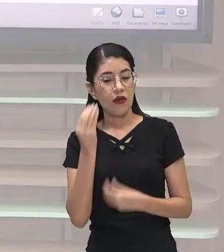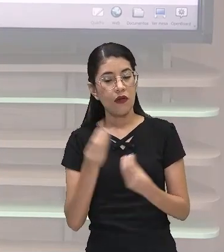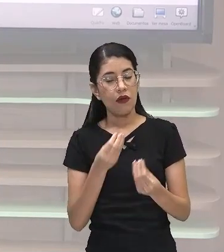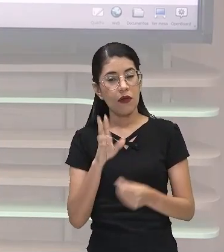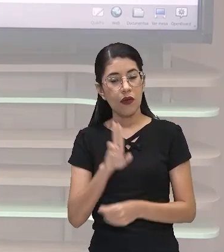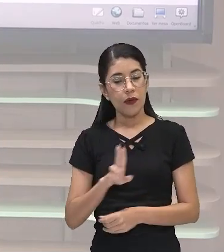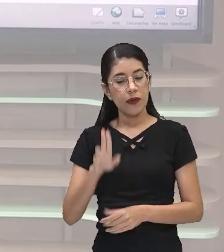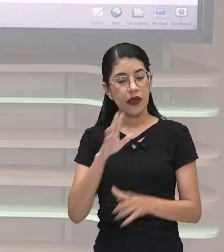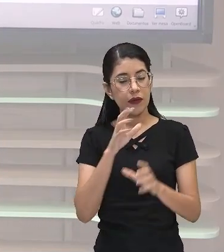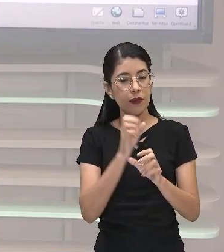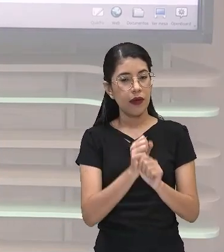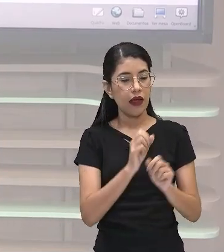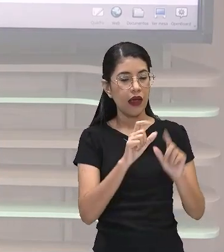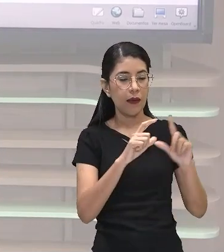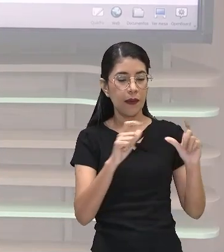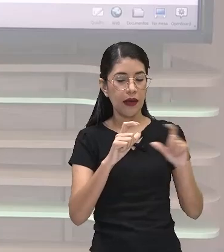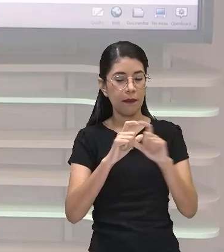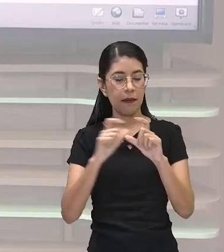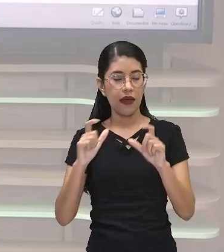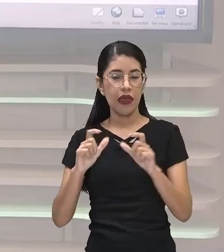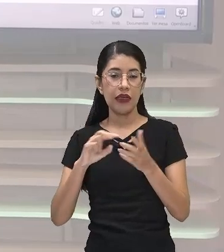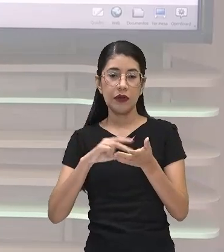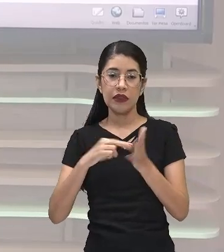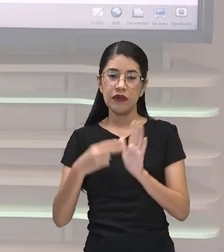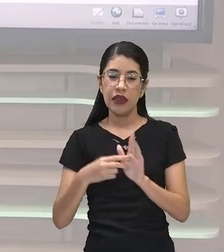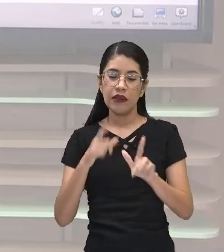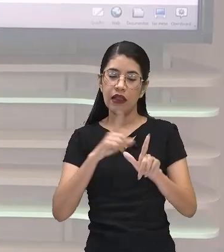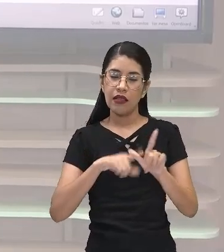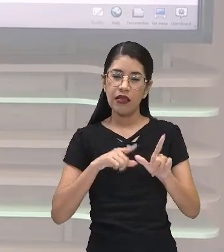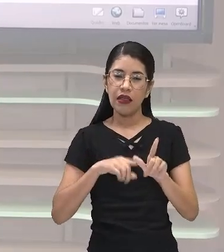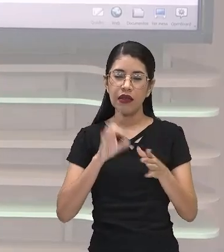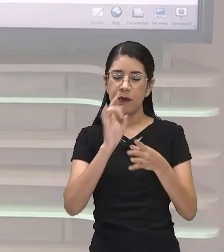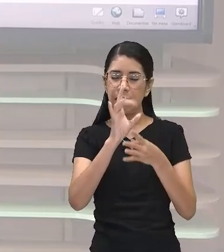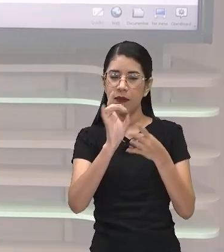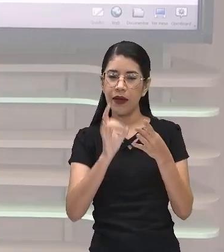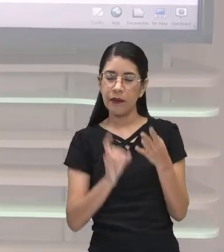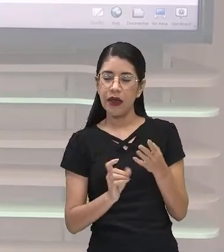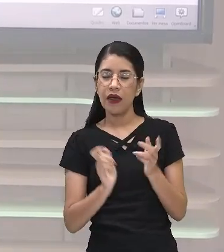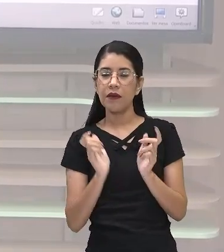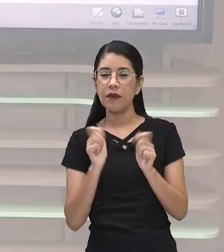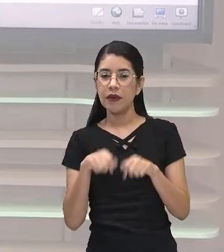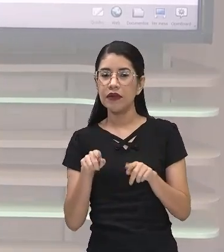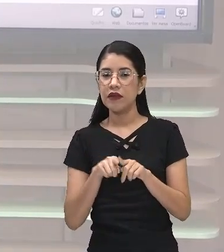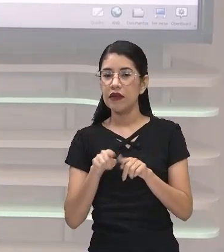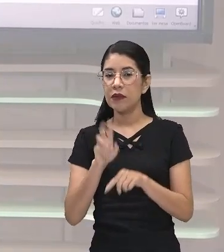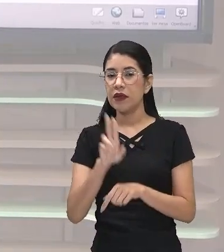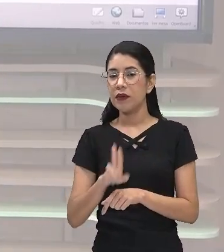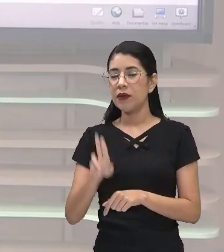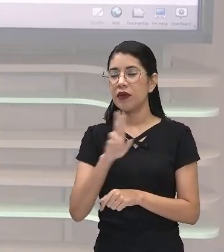fórmula é aplicada e o que significa cada letrinha ali da fórmula, você consegue aplicar ali